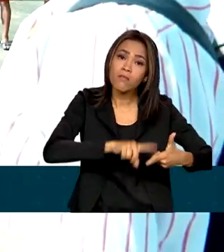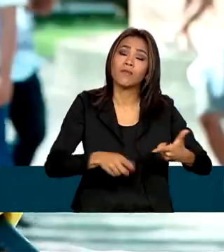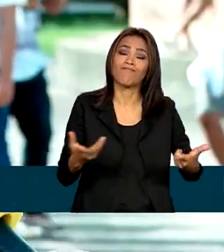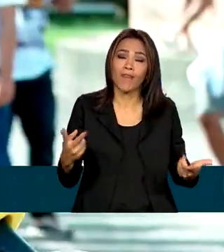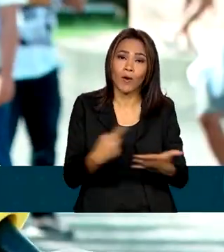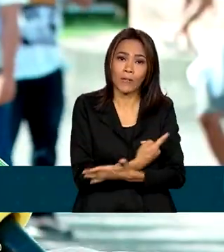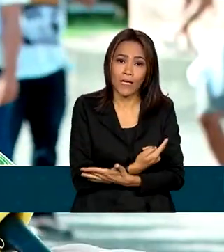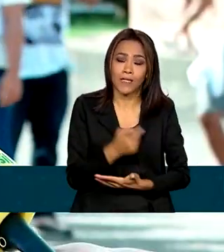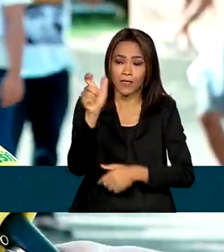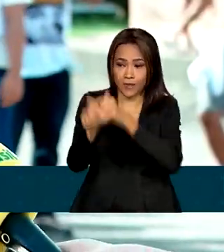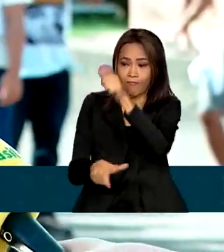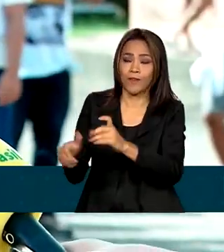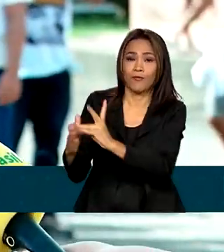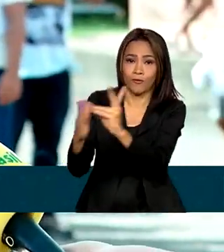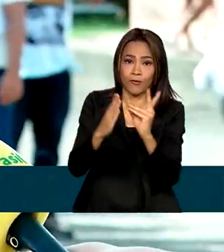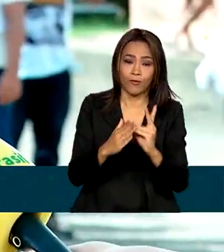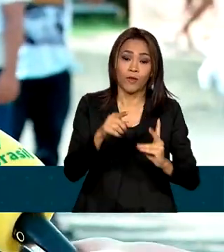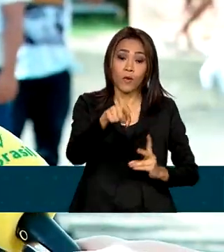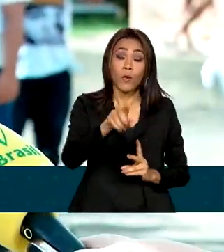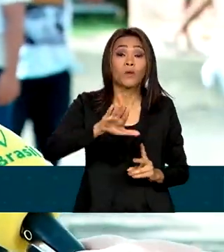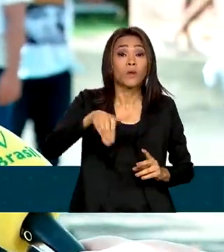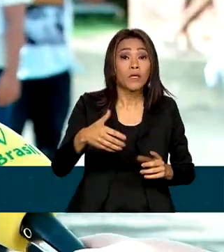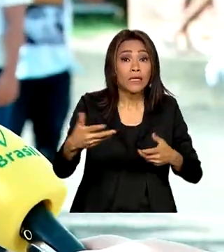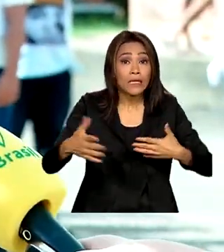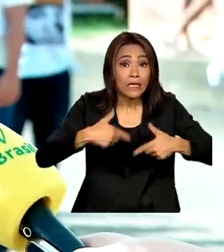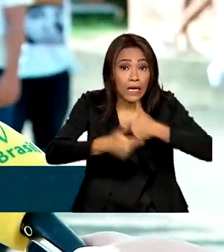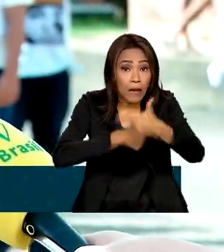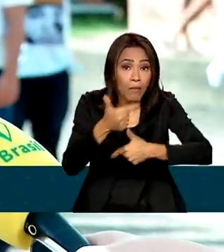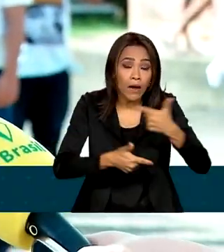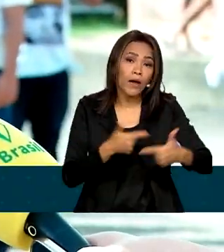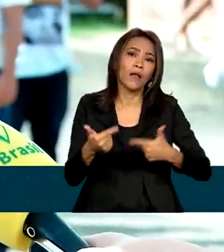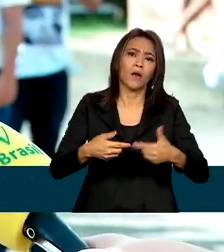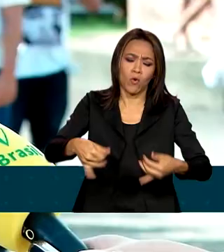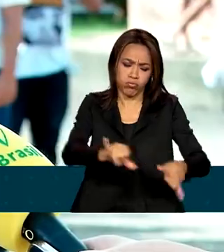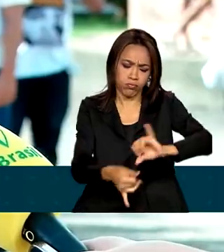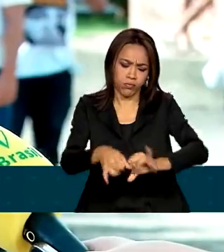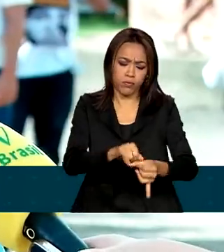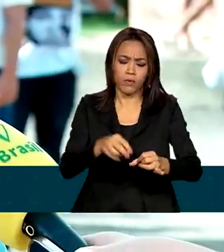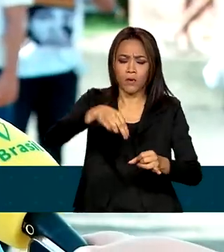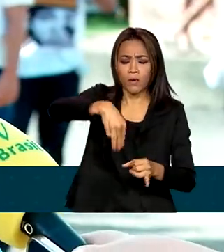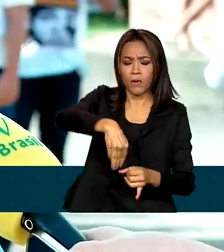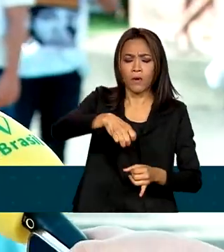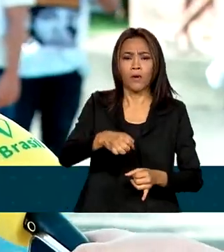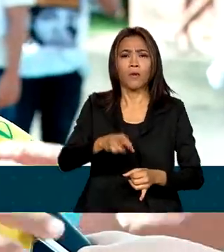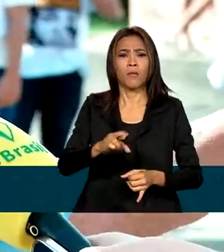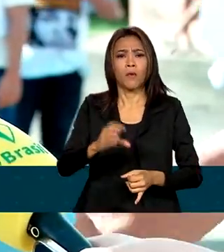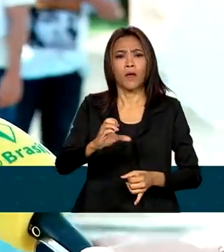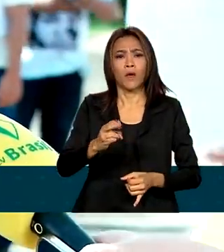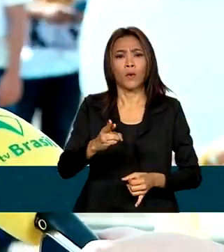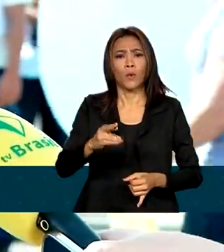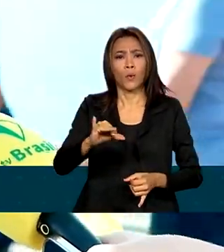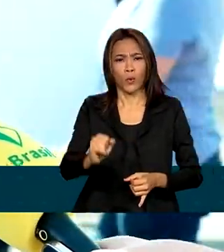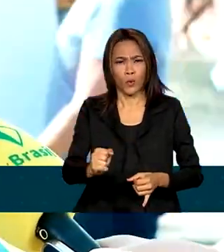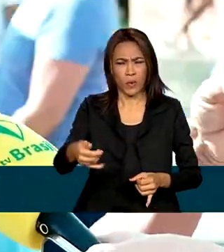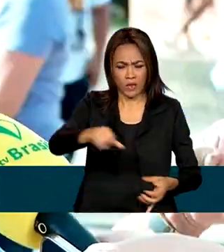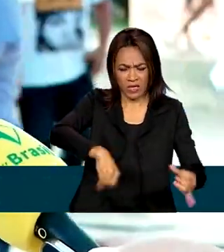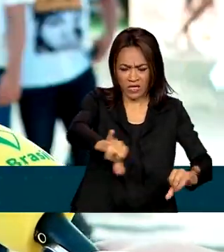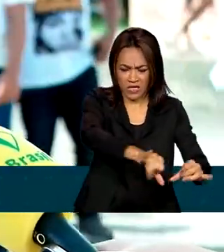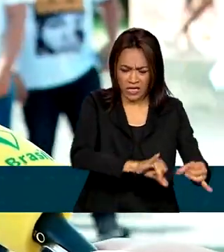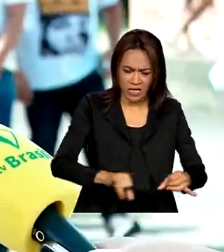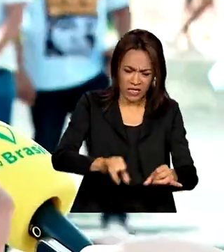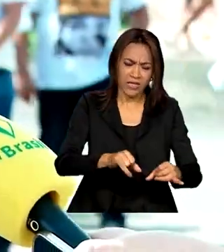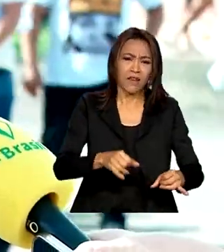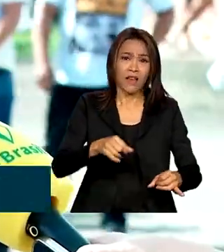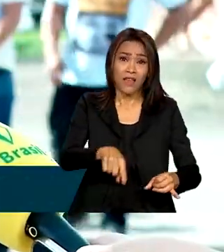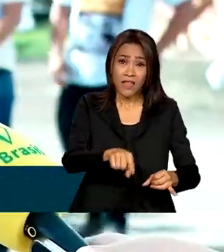Yanomamis. Quando começa a trabalhar com mercúrio, aí vai jogando aqueles tipo veneno, né? Que peixe come, quando